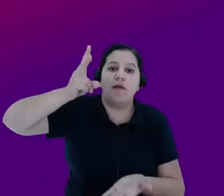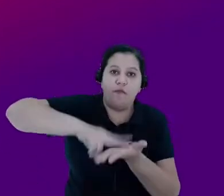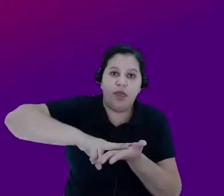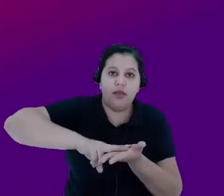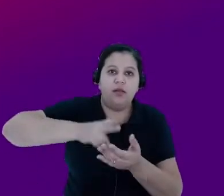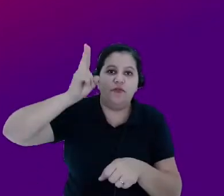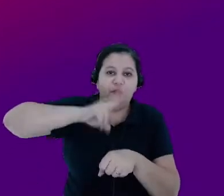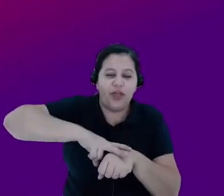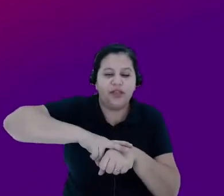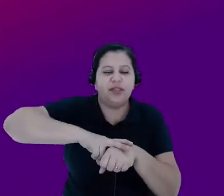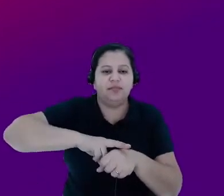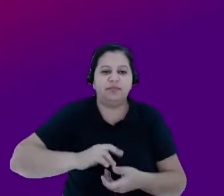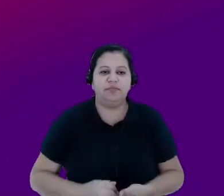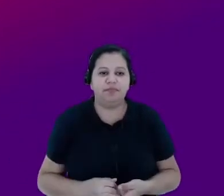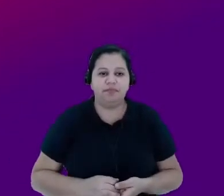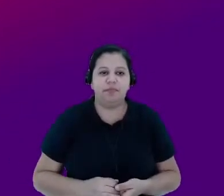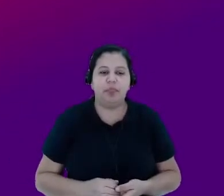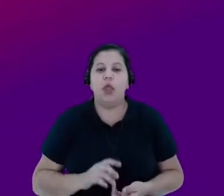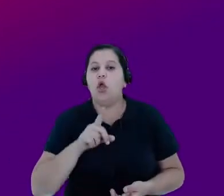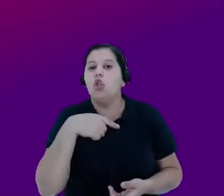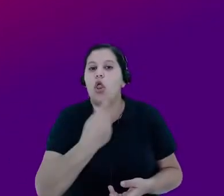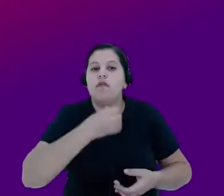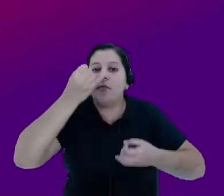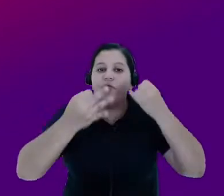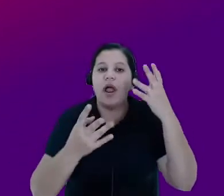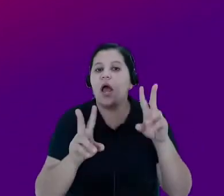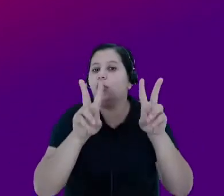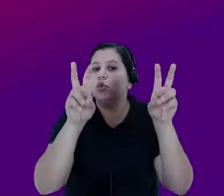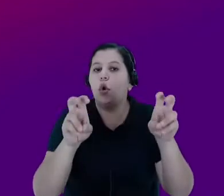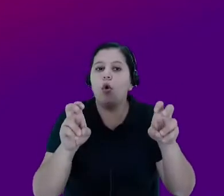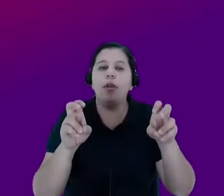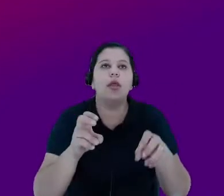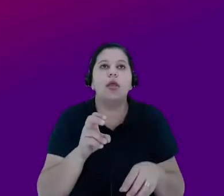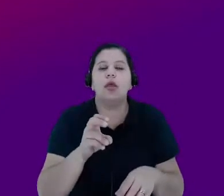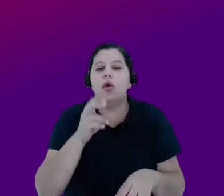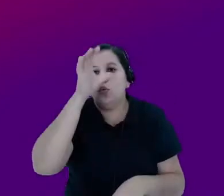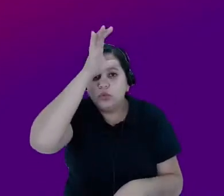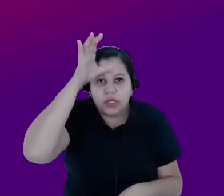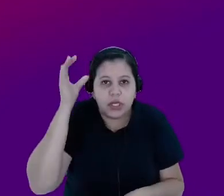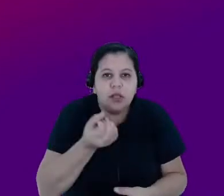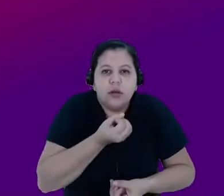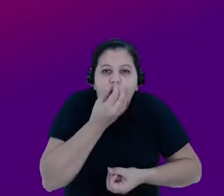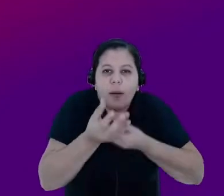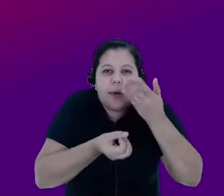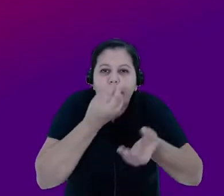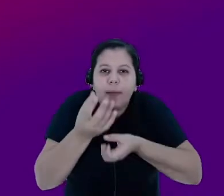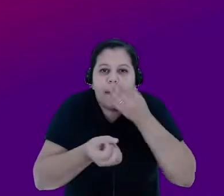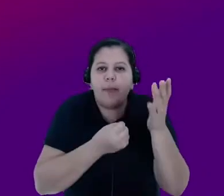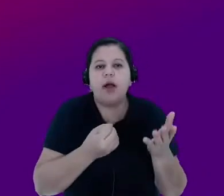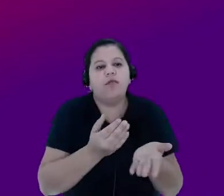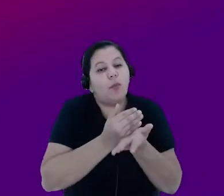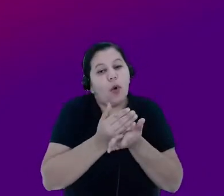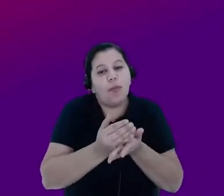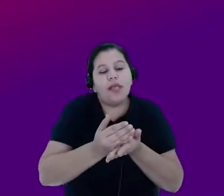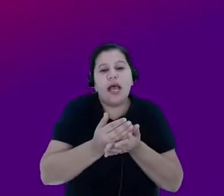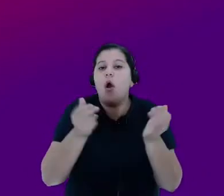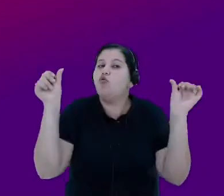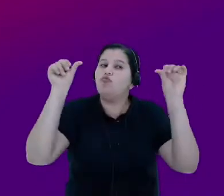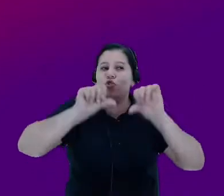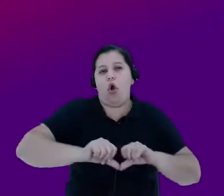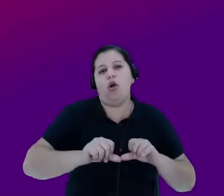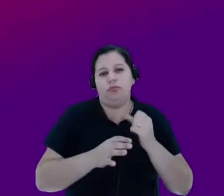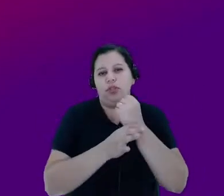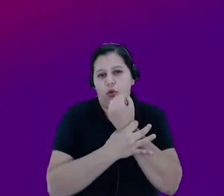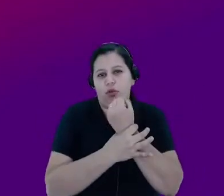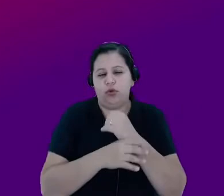sobre os motivos citados por esses clientes, tá? E vamos começar, talvez, pelos mais dolorosos ou até mesmo os mais caros para as seguradoras, que